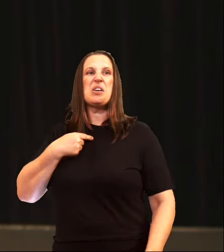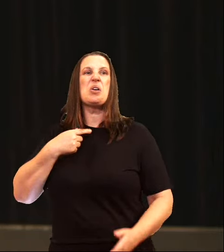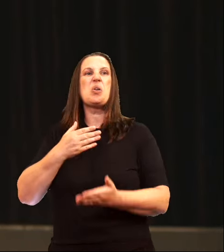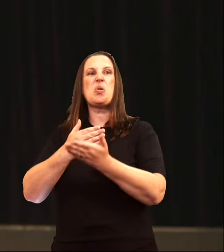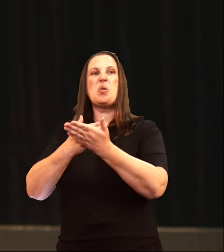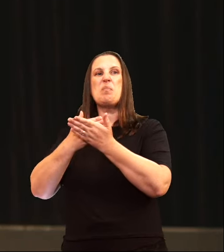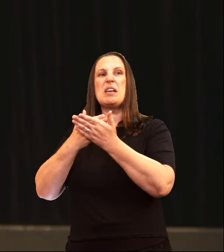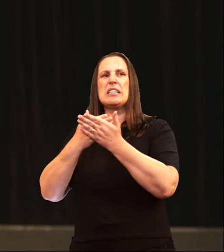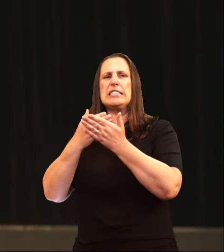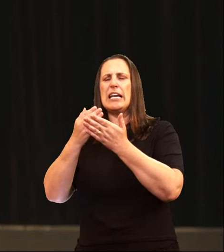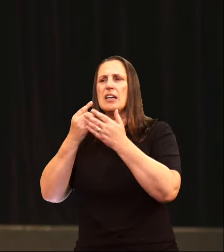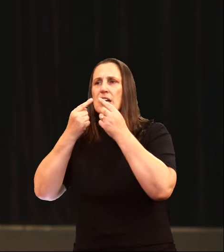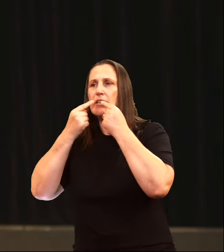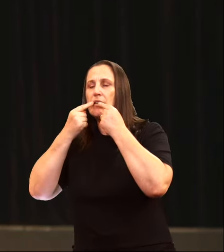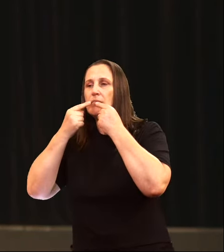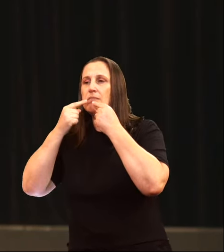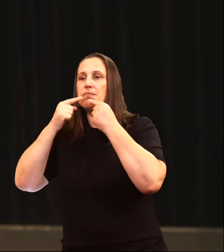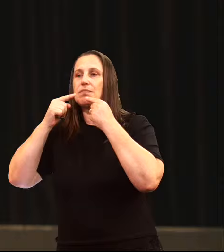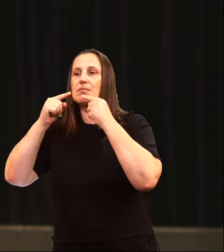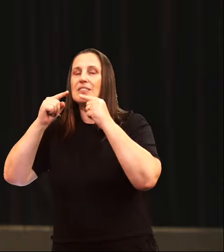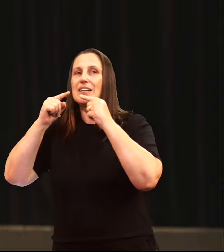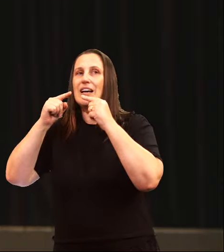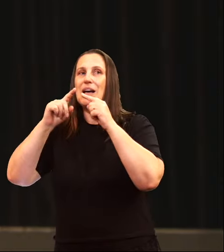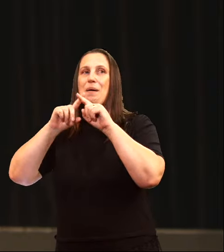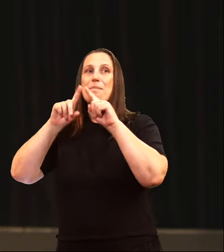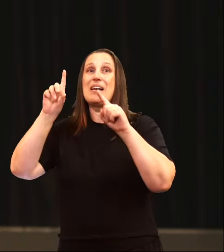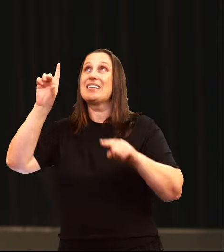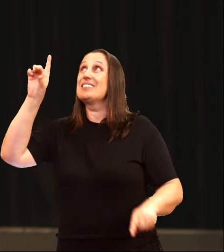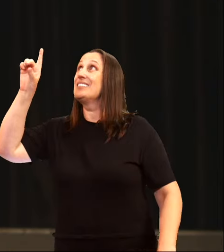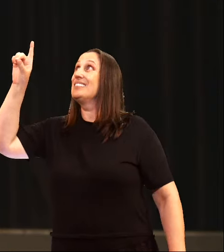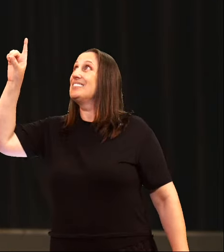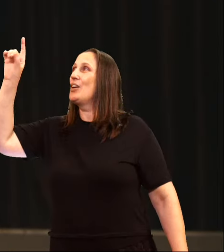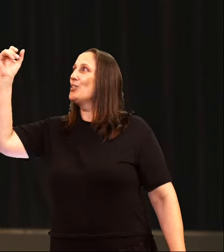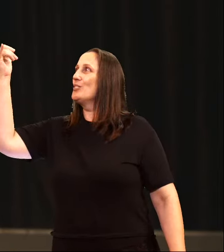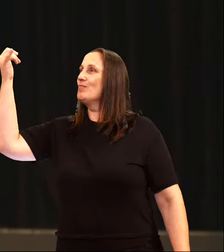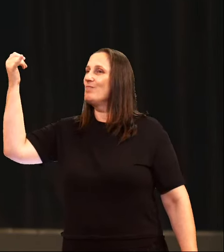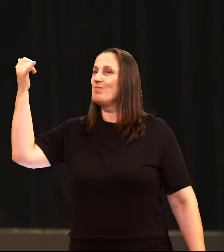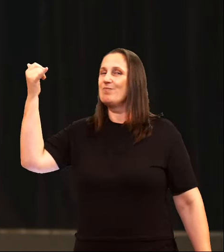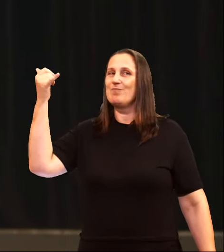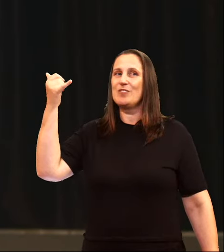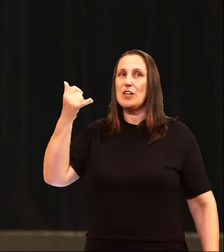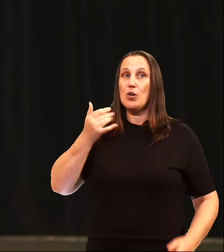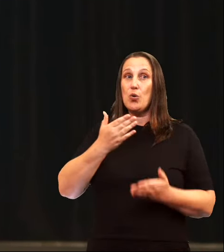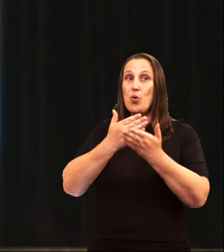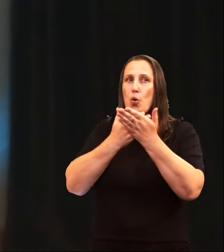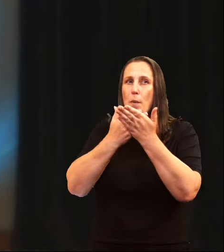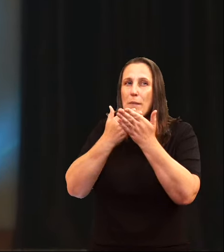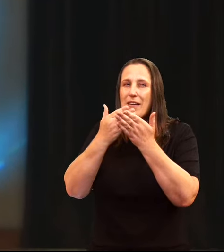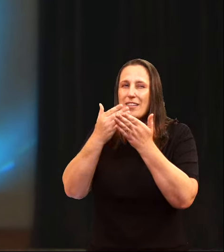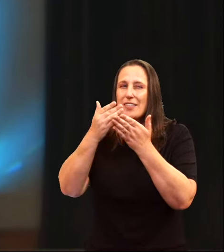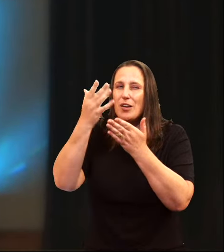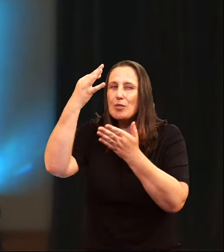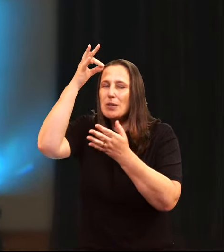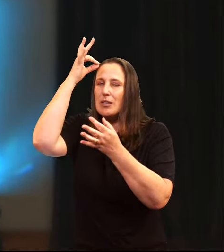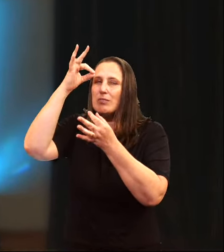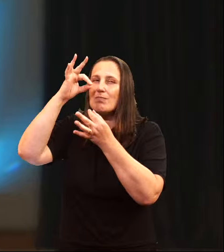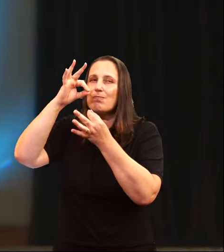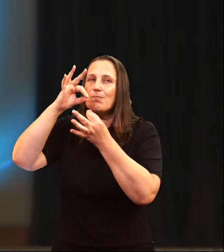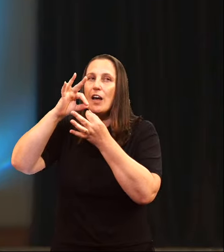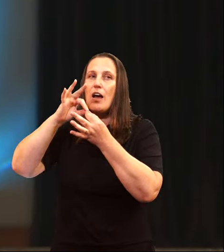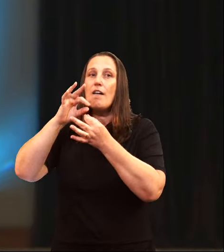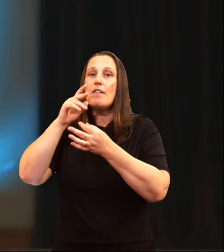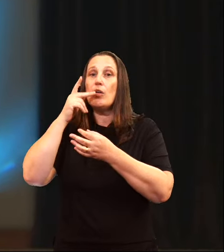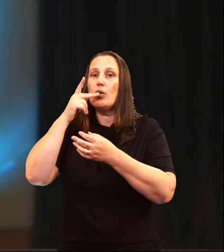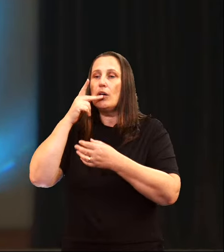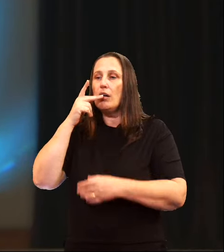para reclamar. Mas quando eu comecei, o Espírito Santo falou: ei, dá uma